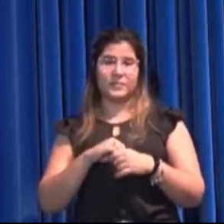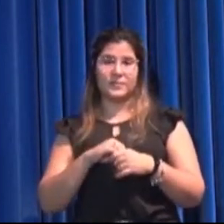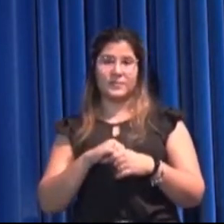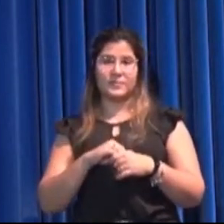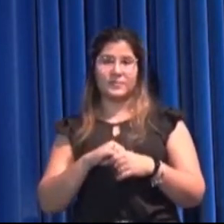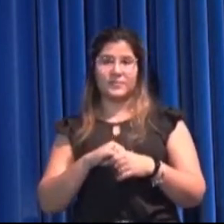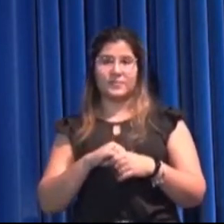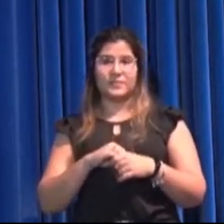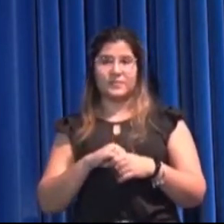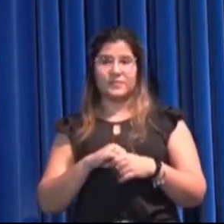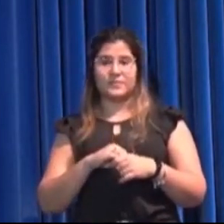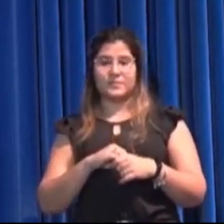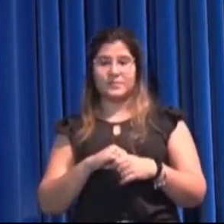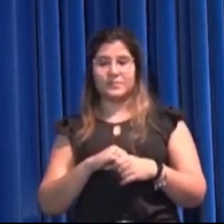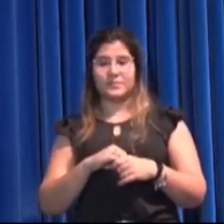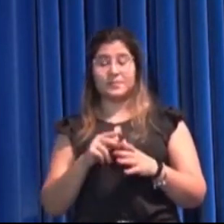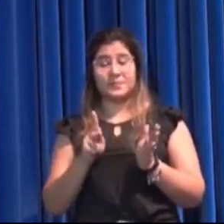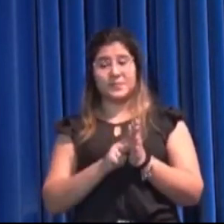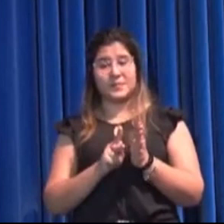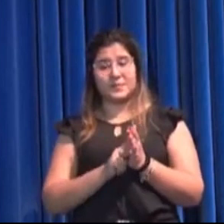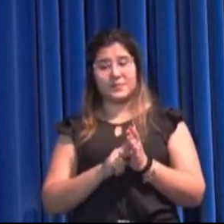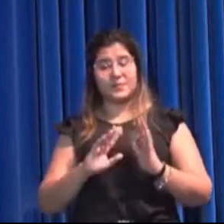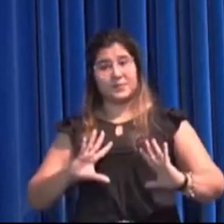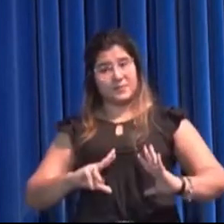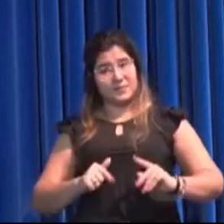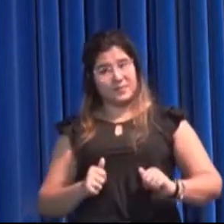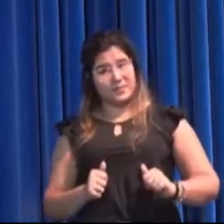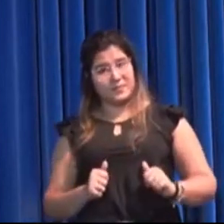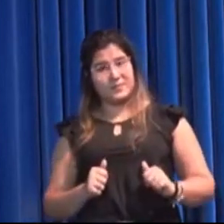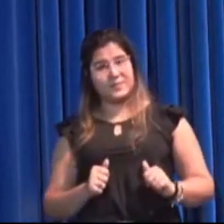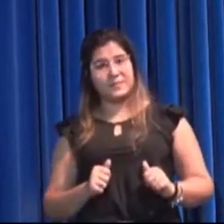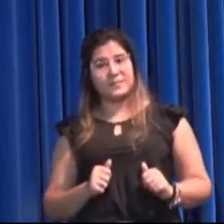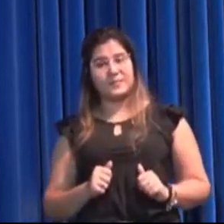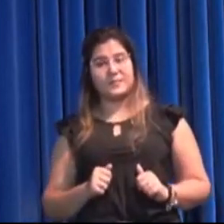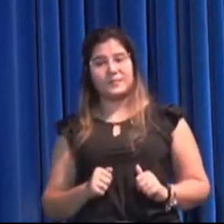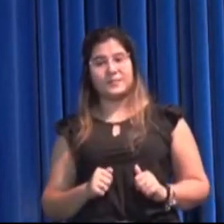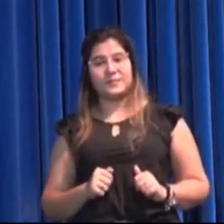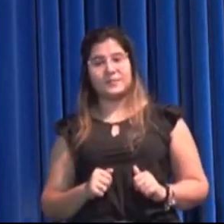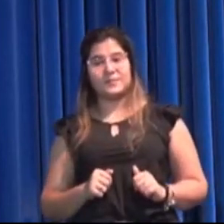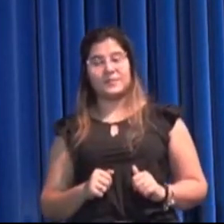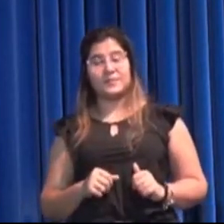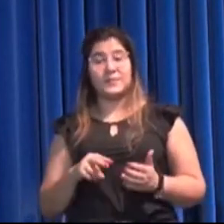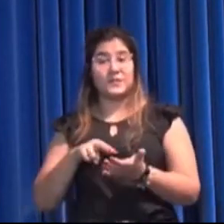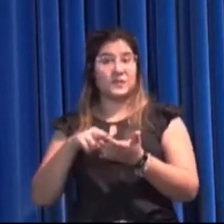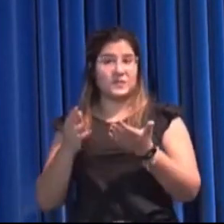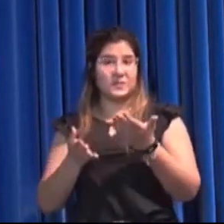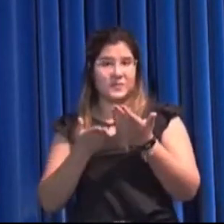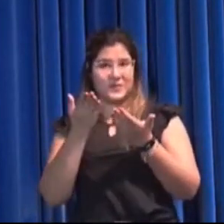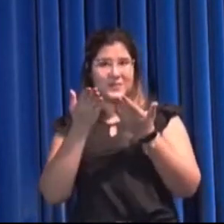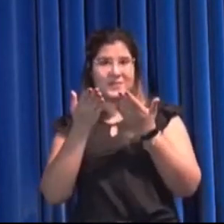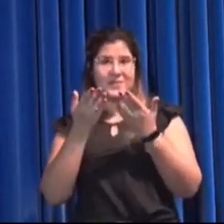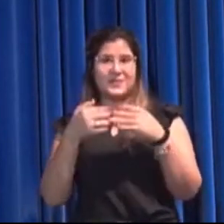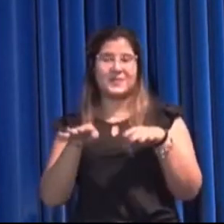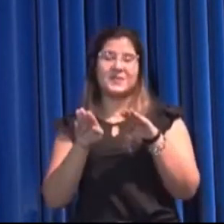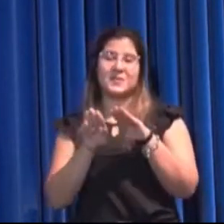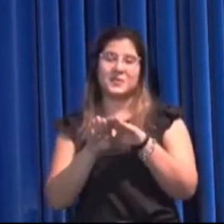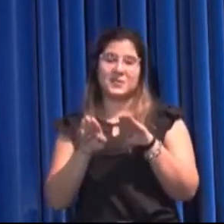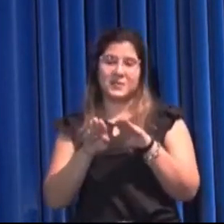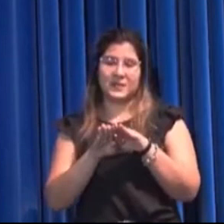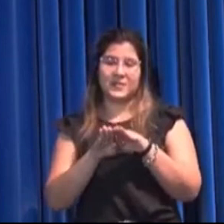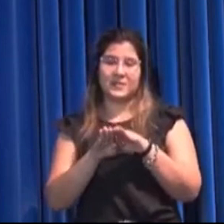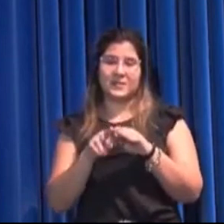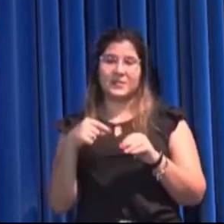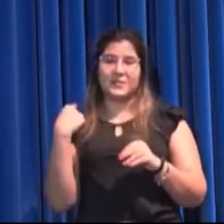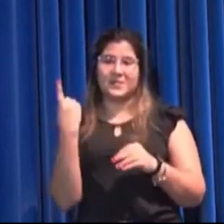mesmo. E naquela inclusão, na ressurreição, Ele também ressuscitou cada